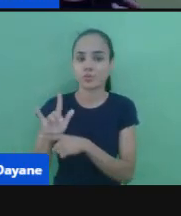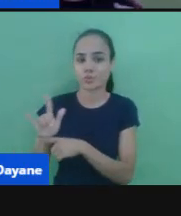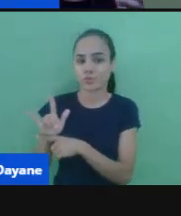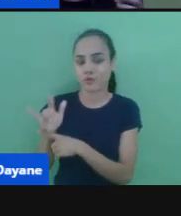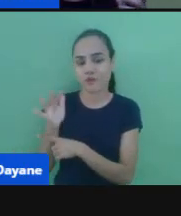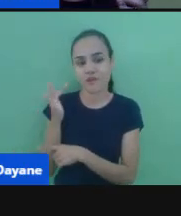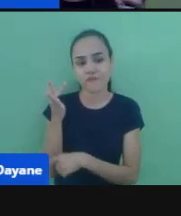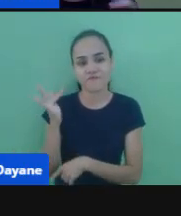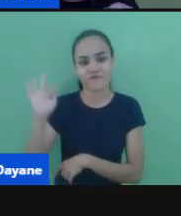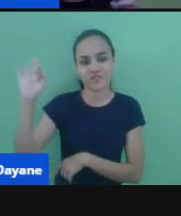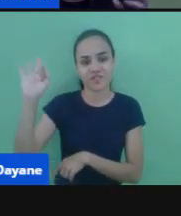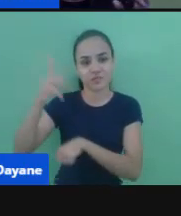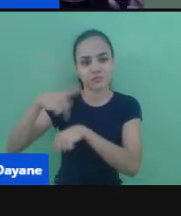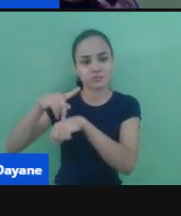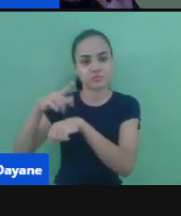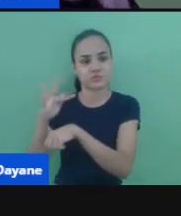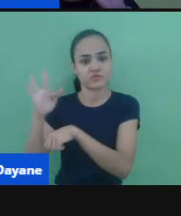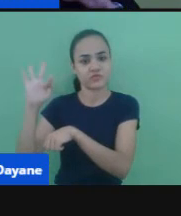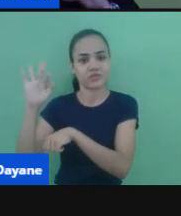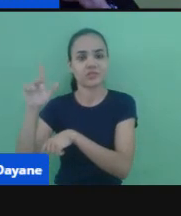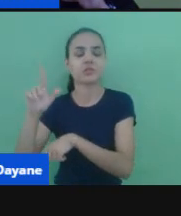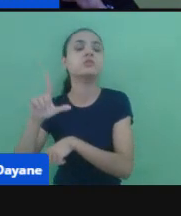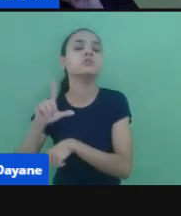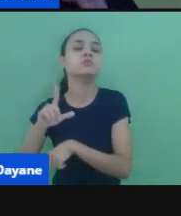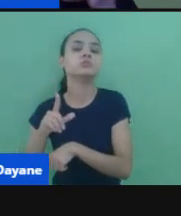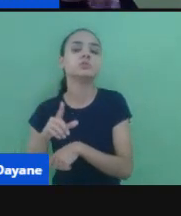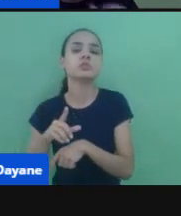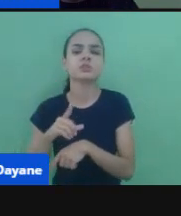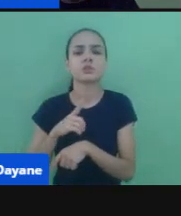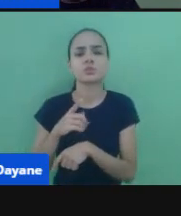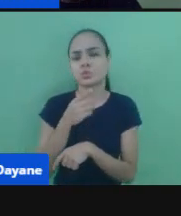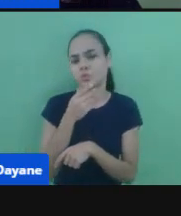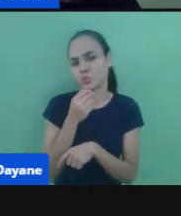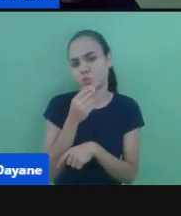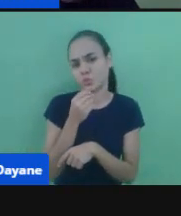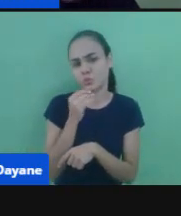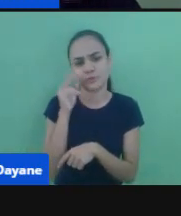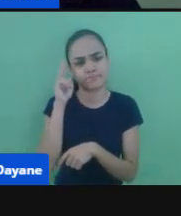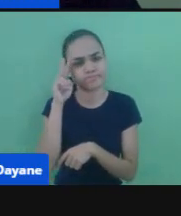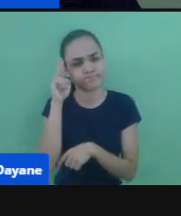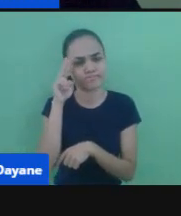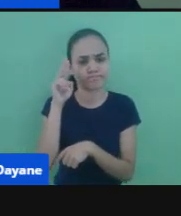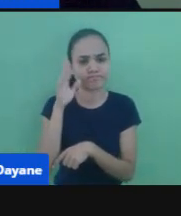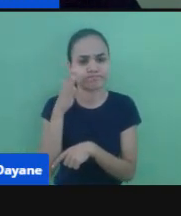engano, é do Ettore Colla. Se eu não me engano, não me lembro direito.